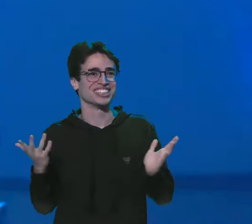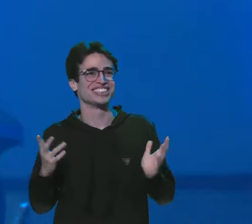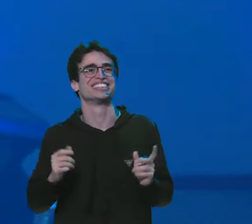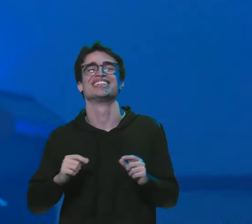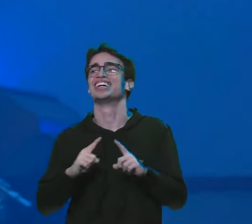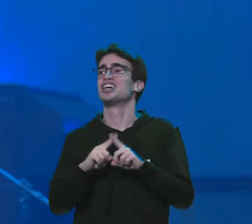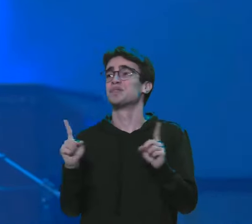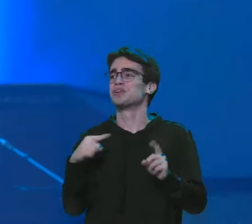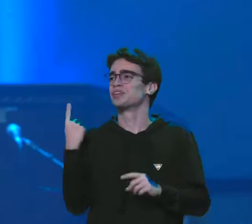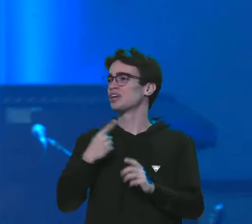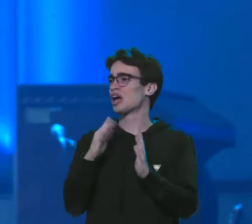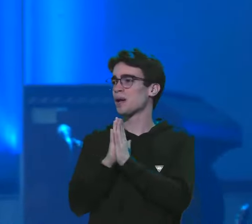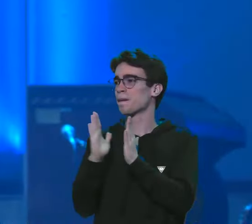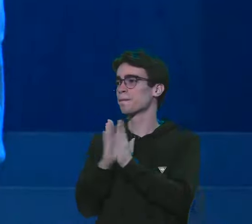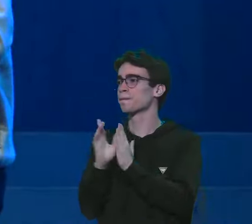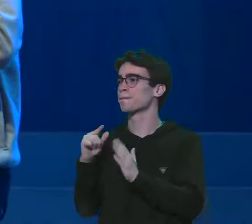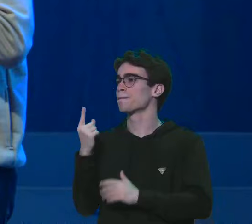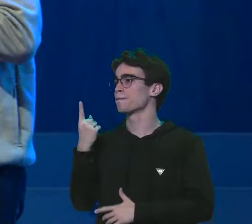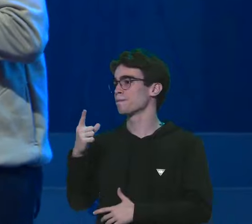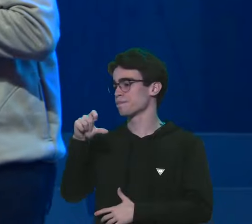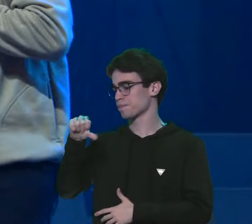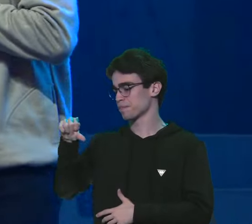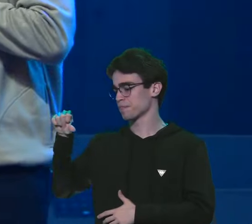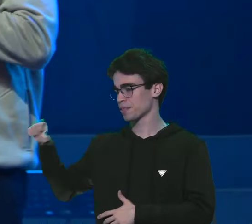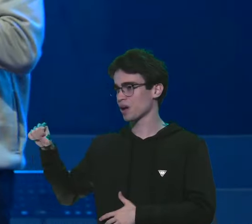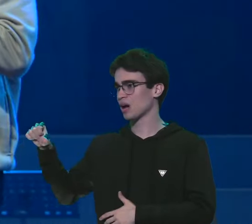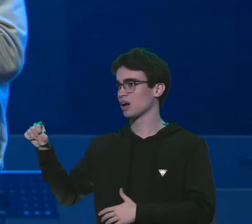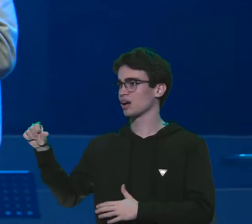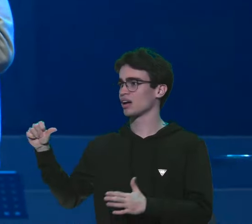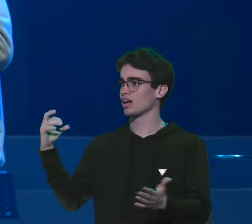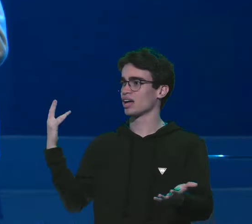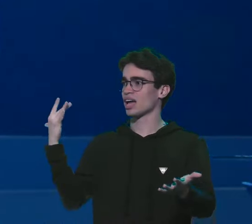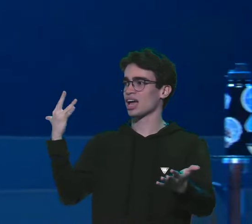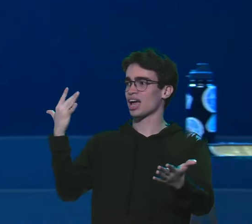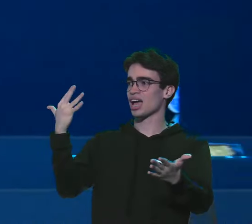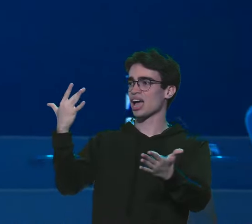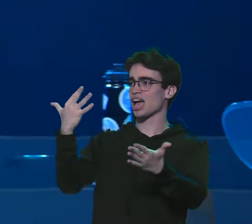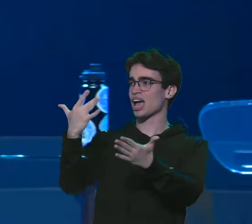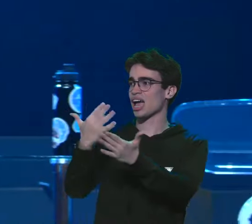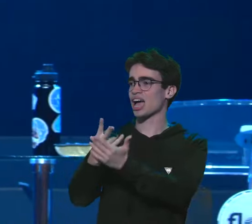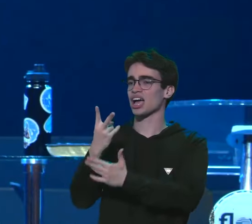Mas a gente orou desde 1999, até